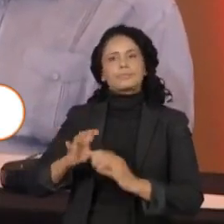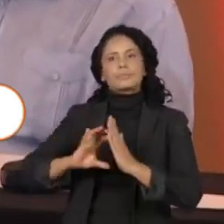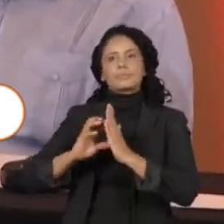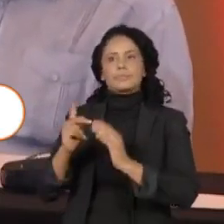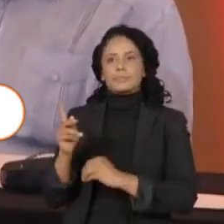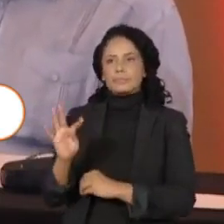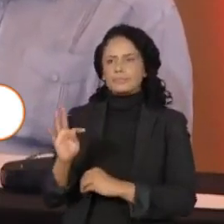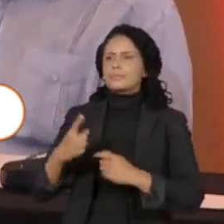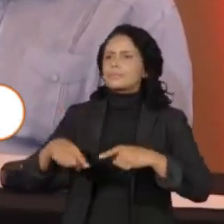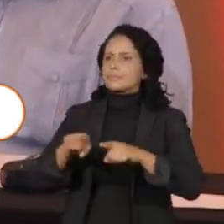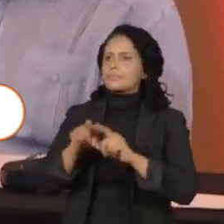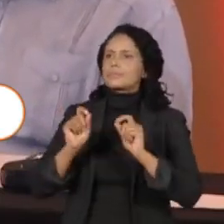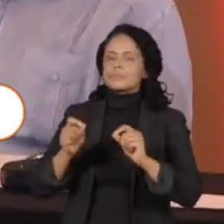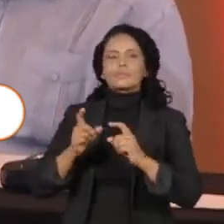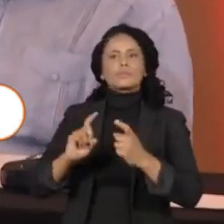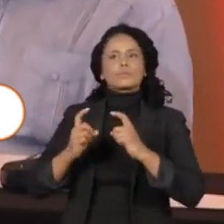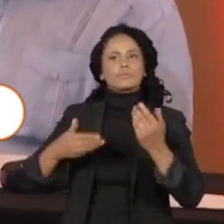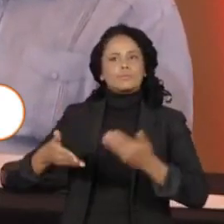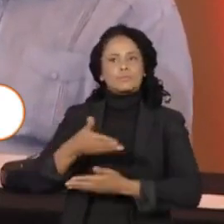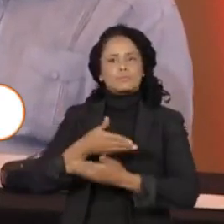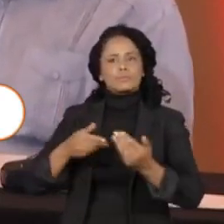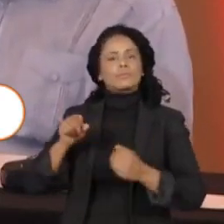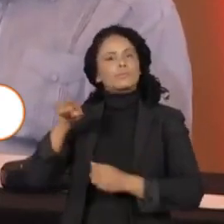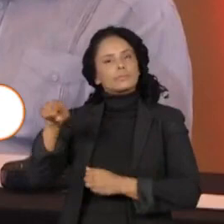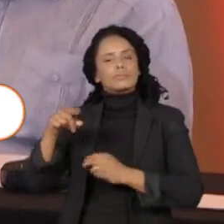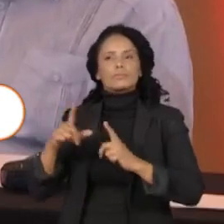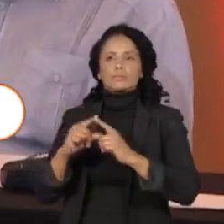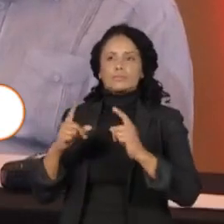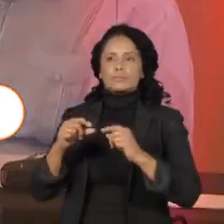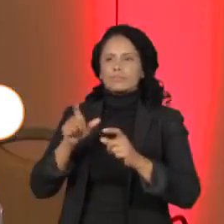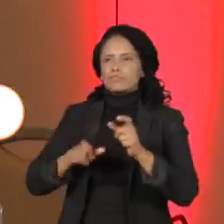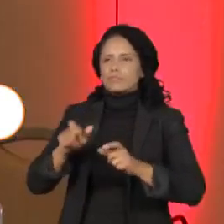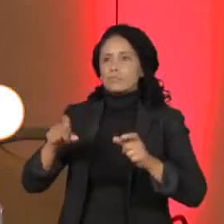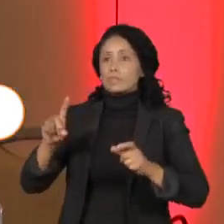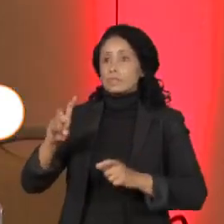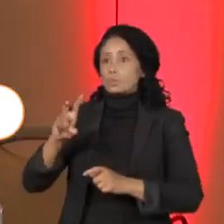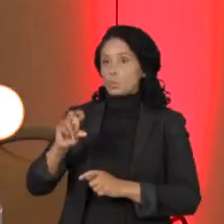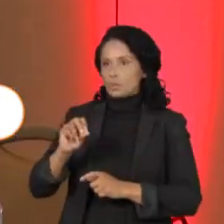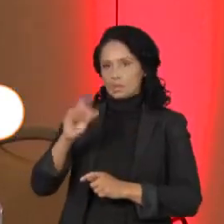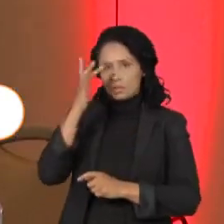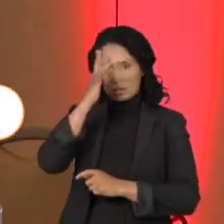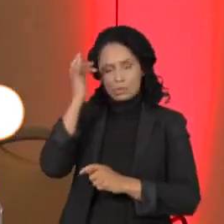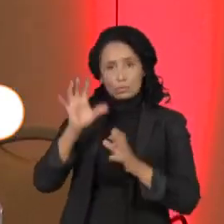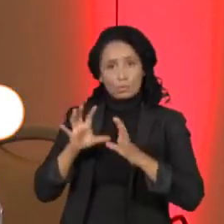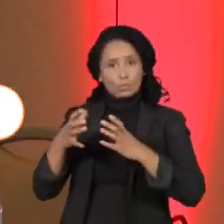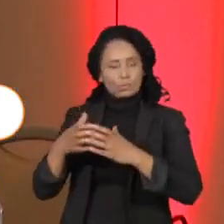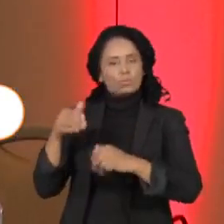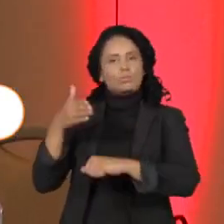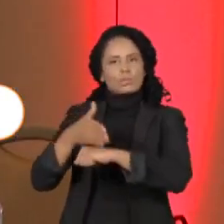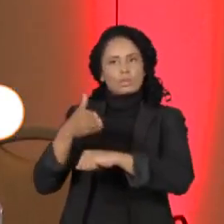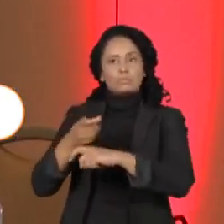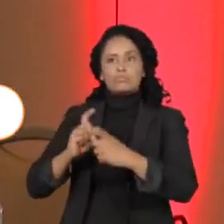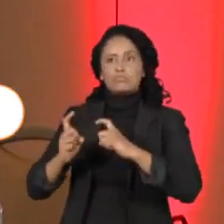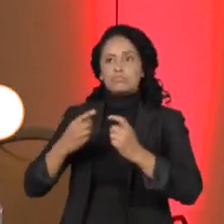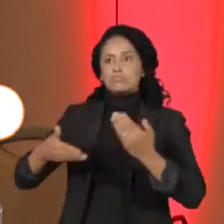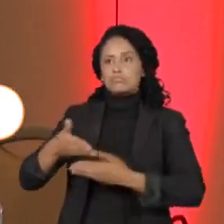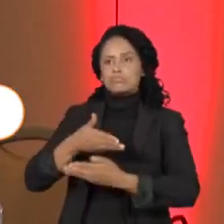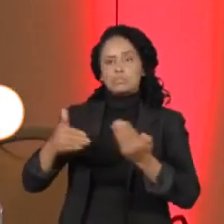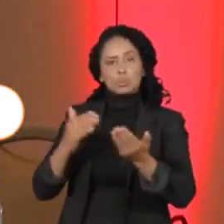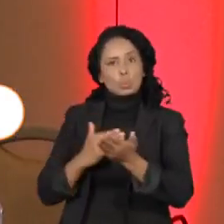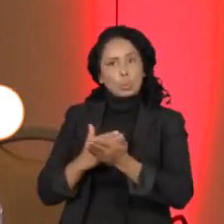Brasília, a equipe de cerca de 50 servidores que vão participar desse processo de transição governamental começa a